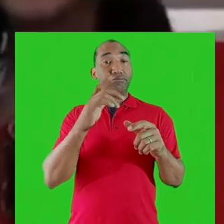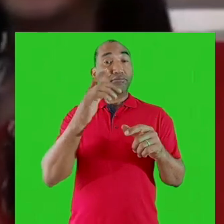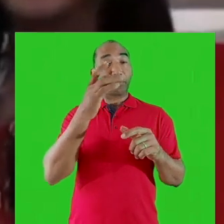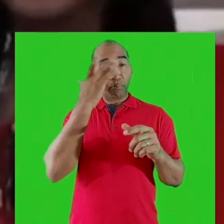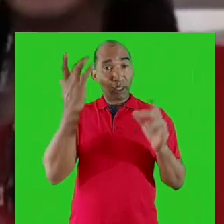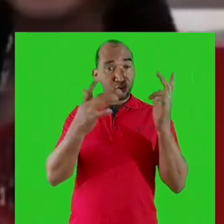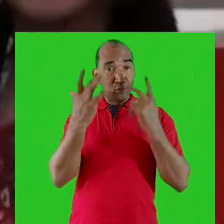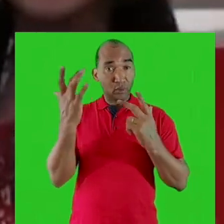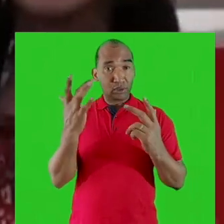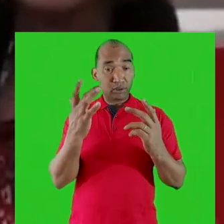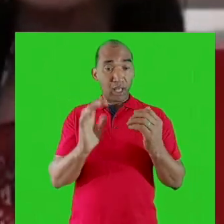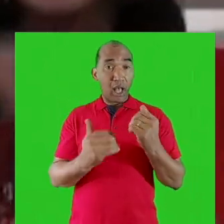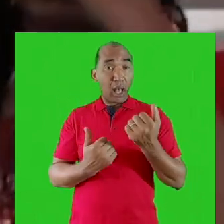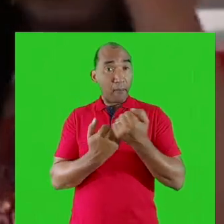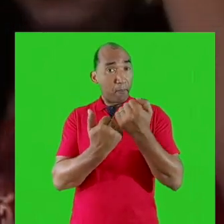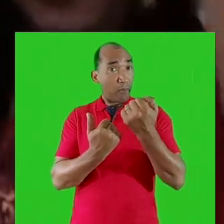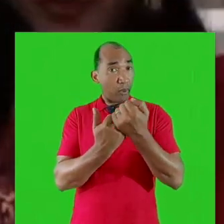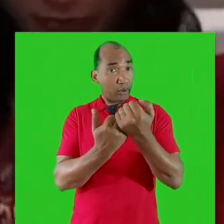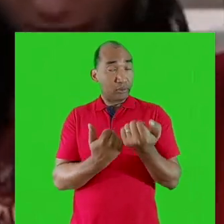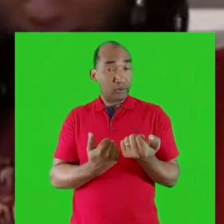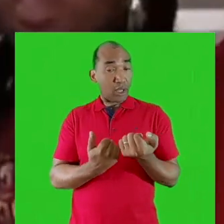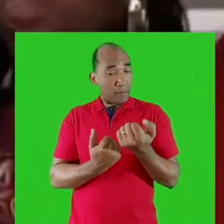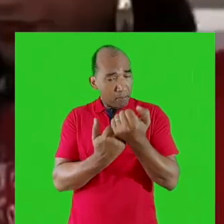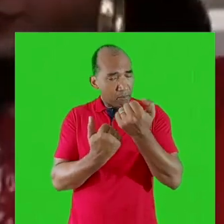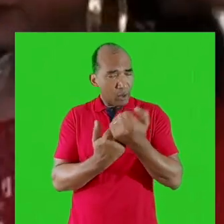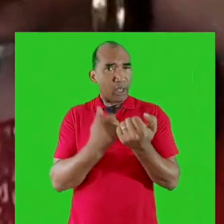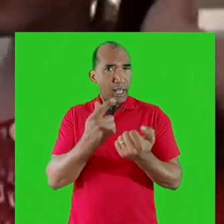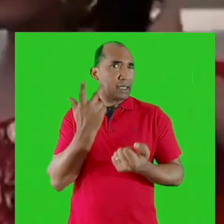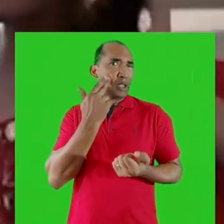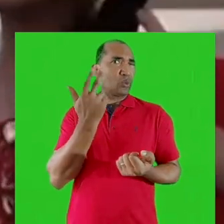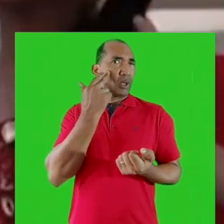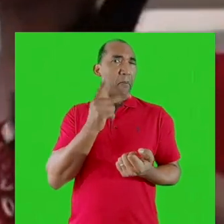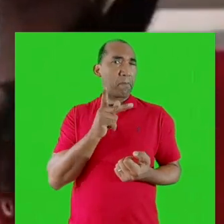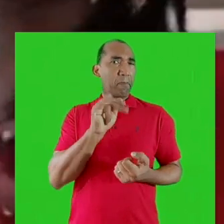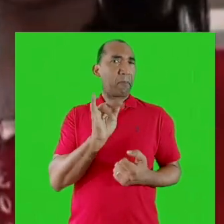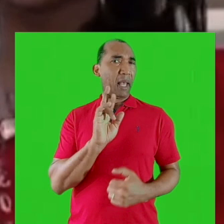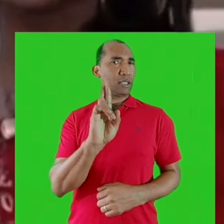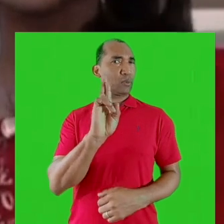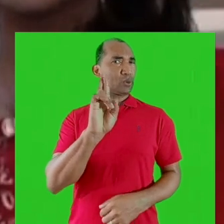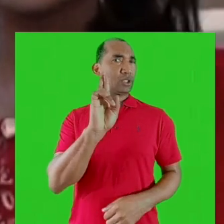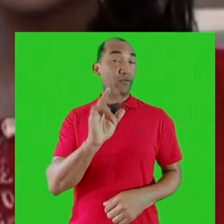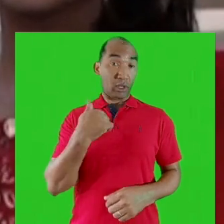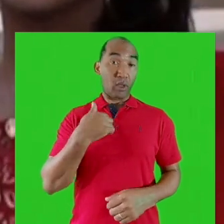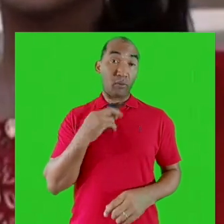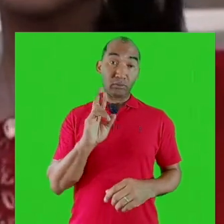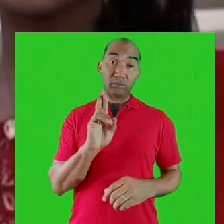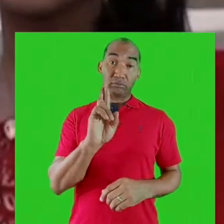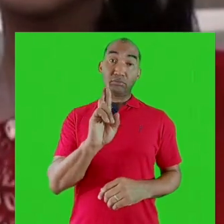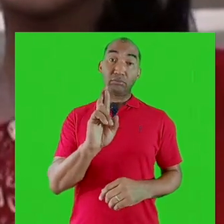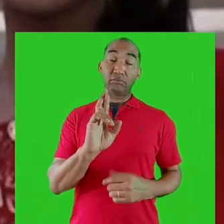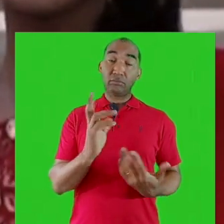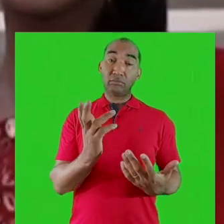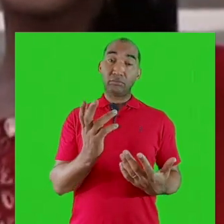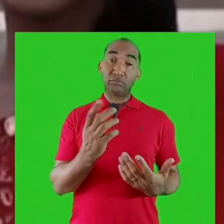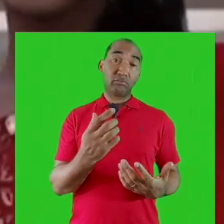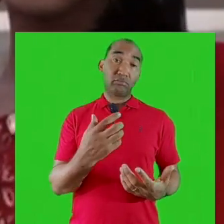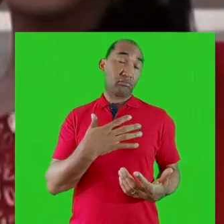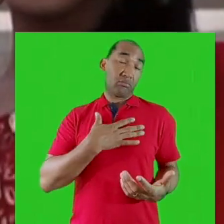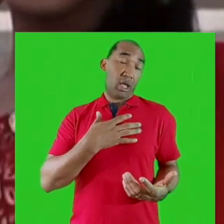pessoas dando apoio. Esse apoio é natural de um pai responsável. Porque eu era